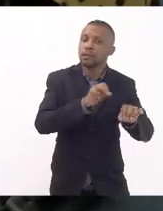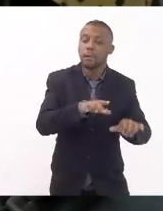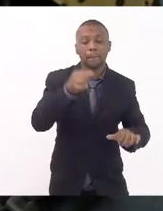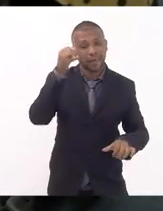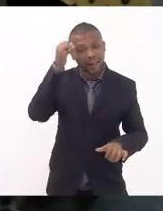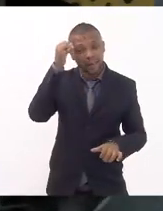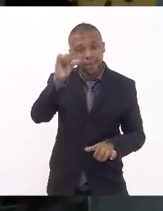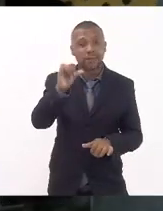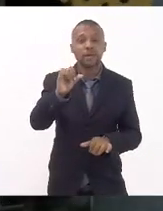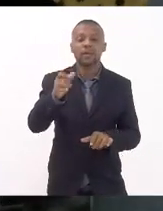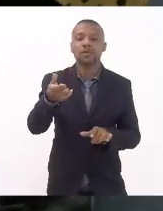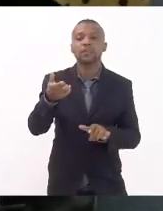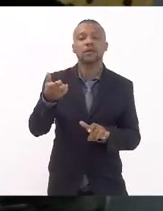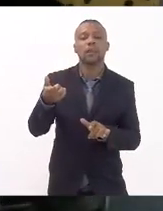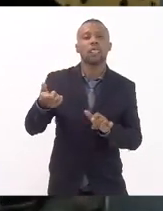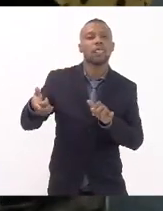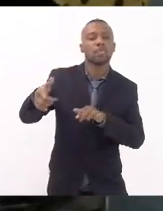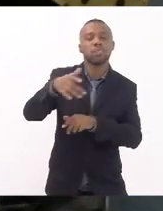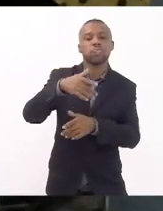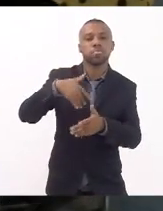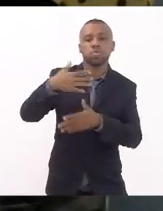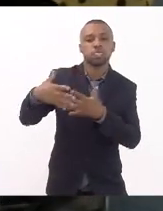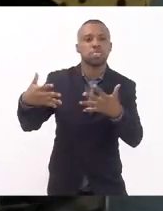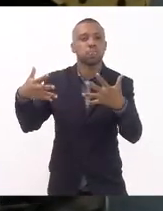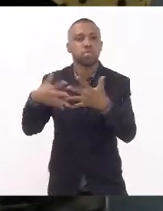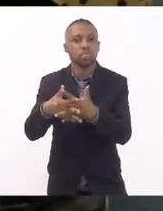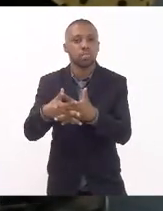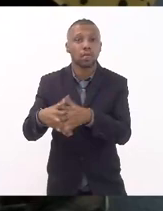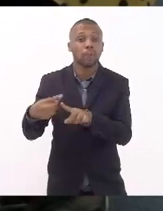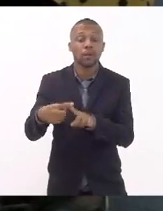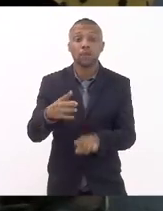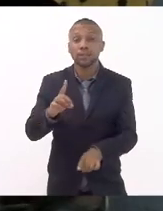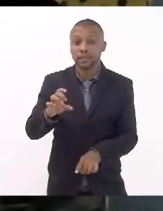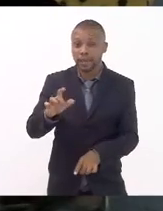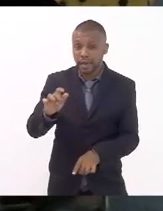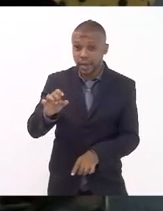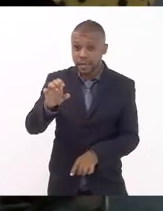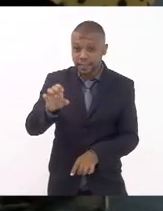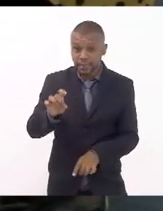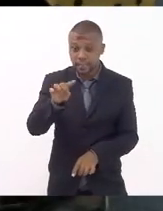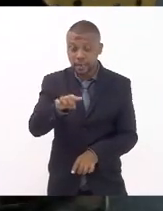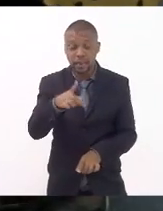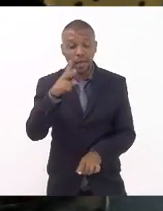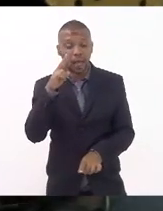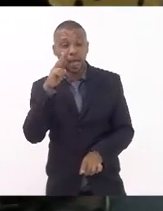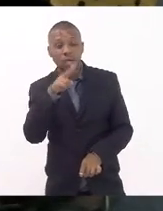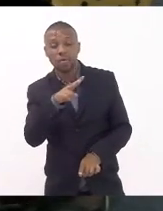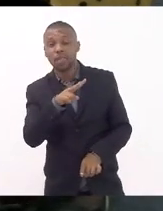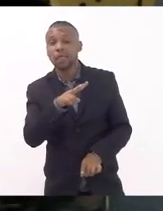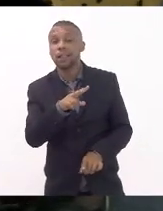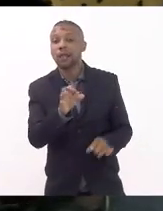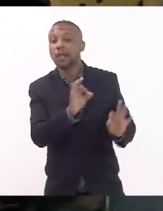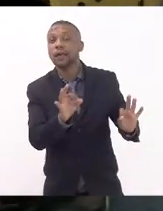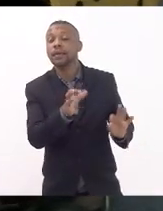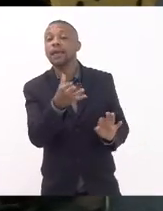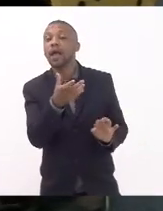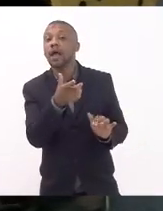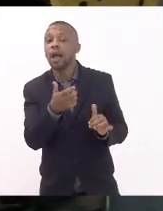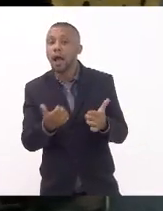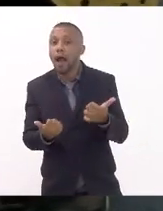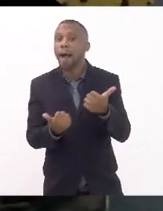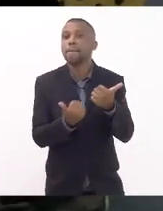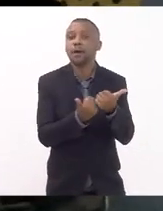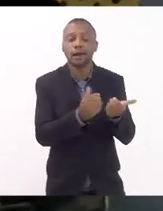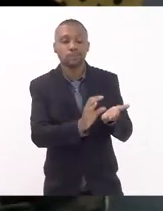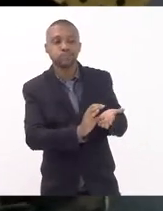sucateamento pare. Porque o DEGASE hoje virou o patinho feio do governo. Ninguém quer adotar o DEGASE. Mas,